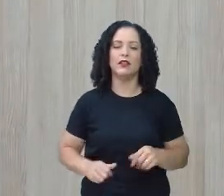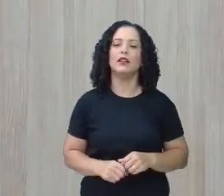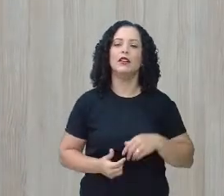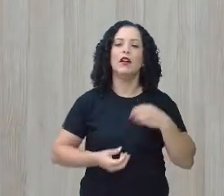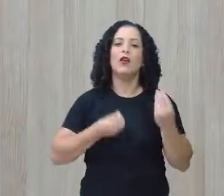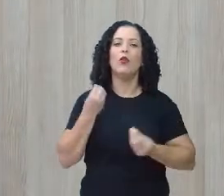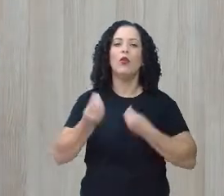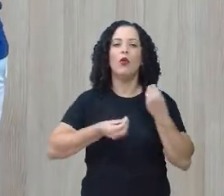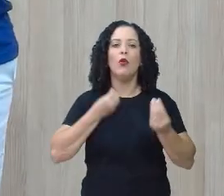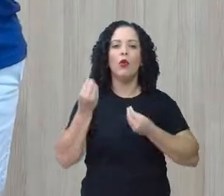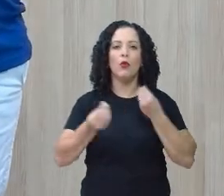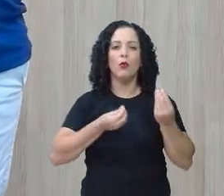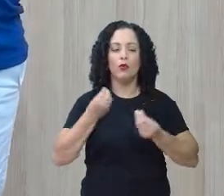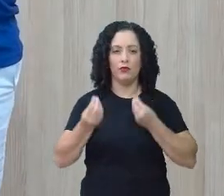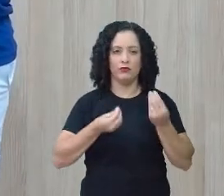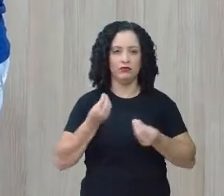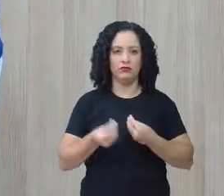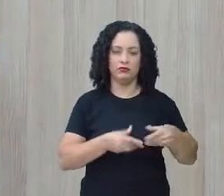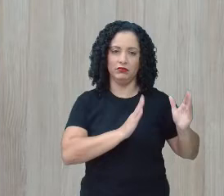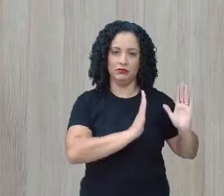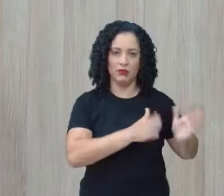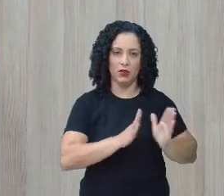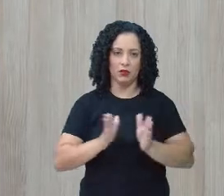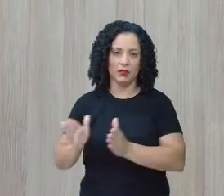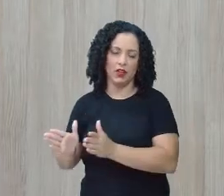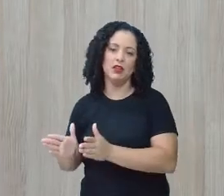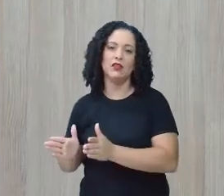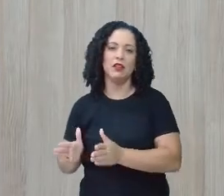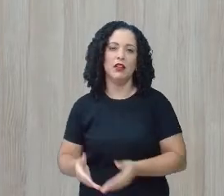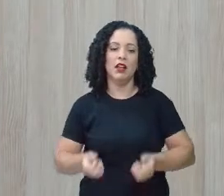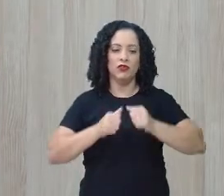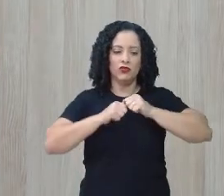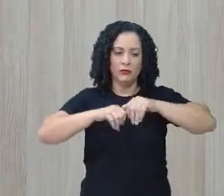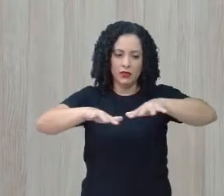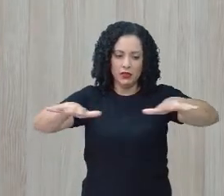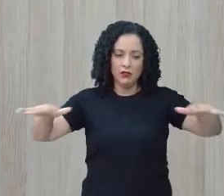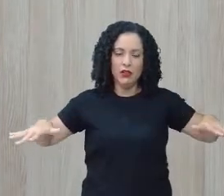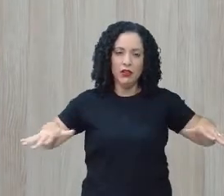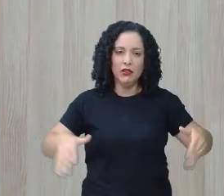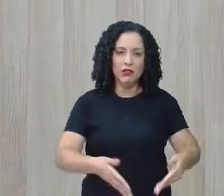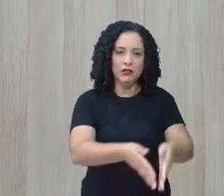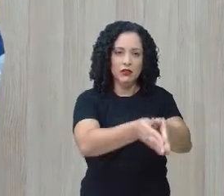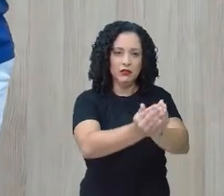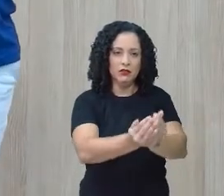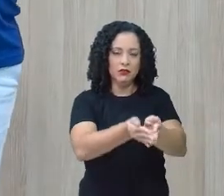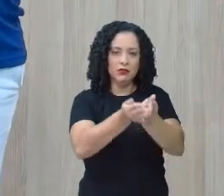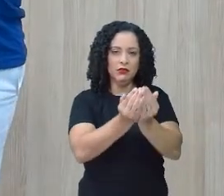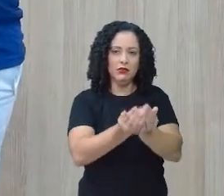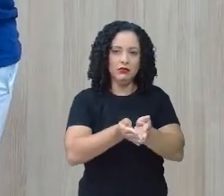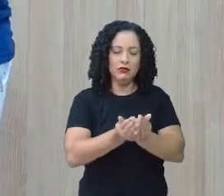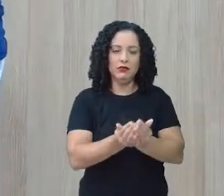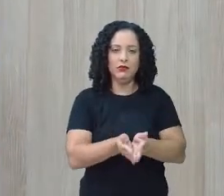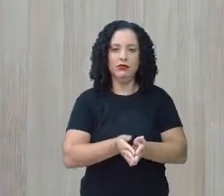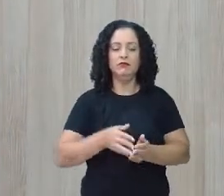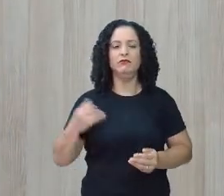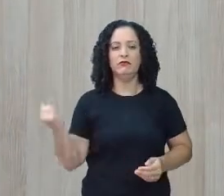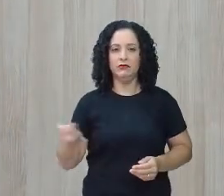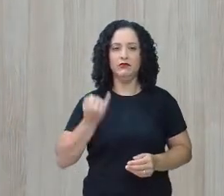de expansão marítima, né? E esse processo de expansão marítima ele vai ser muito importante,